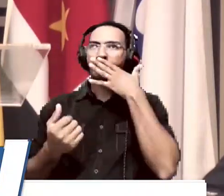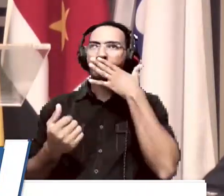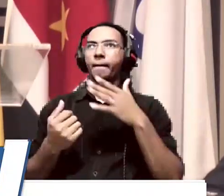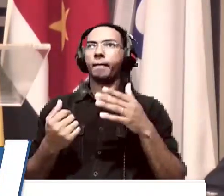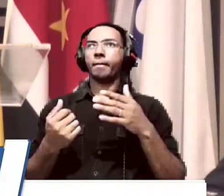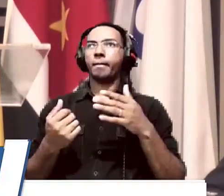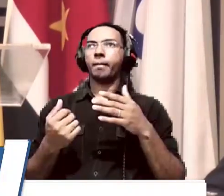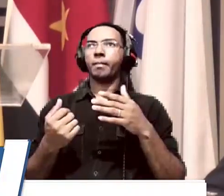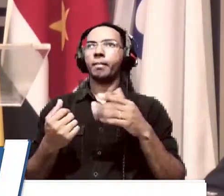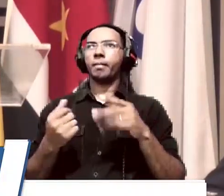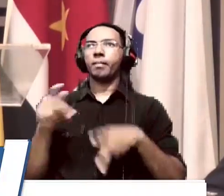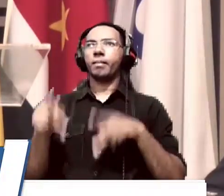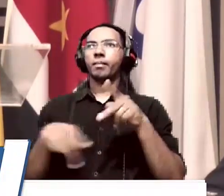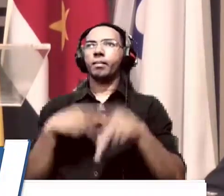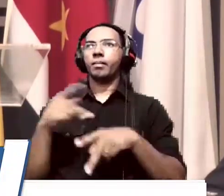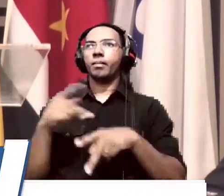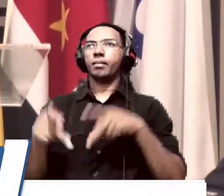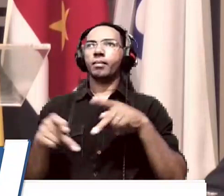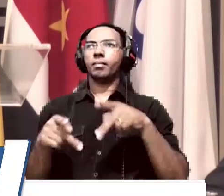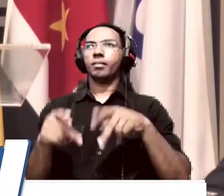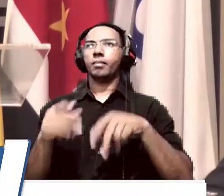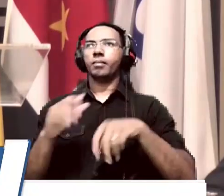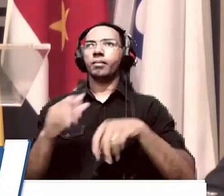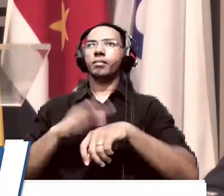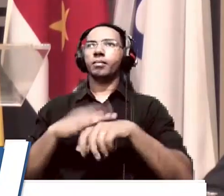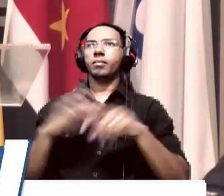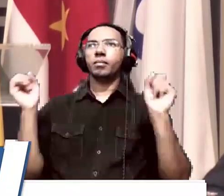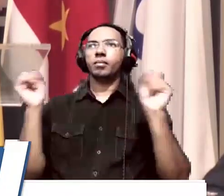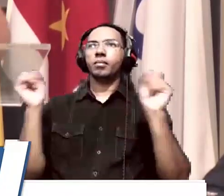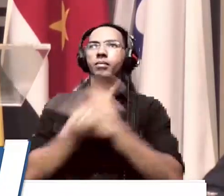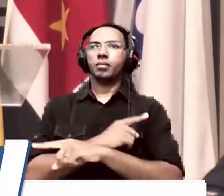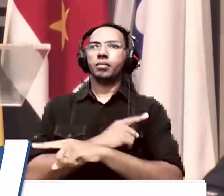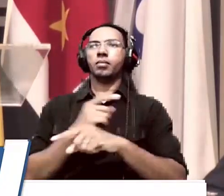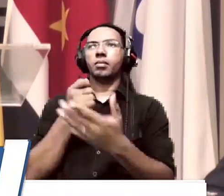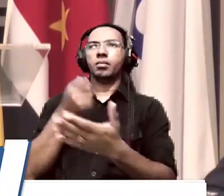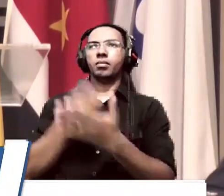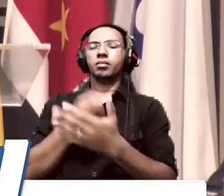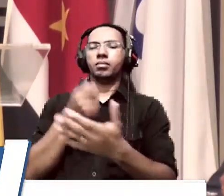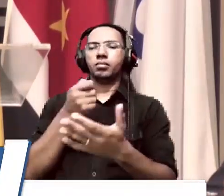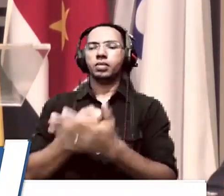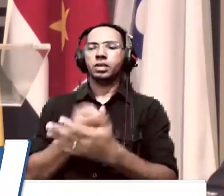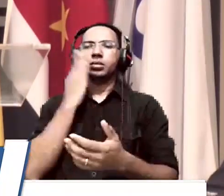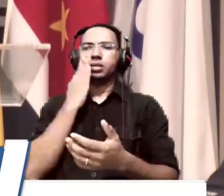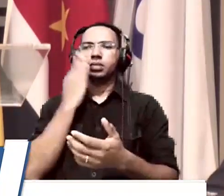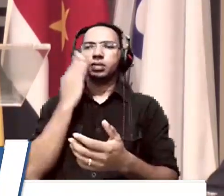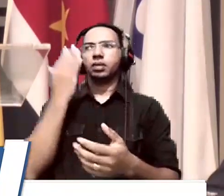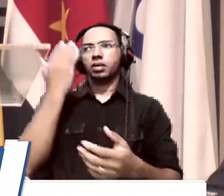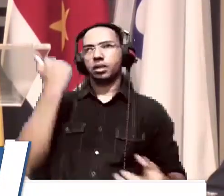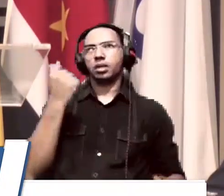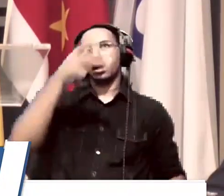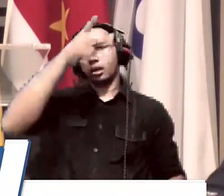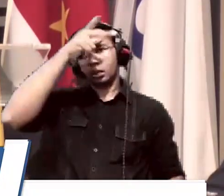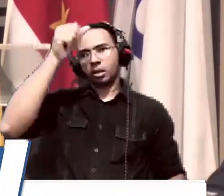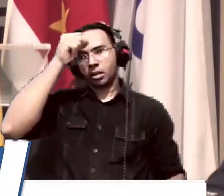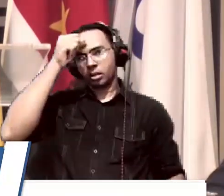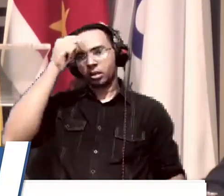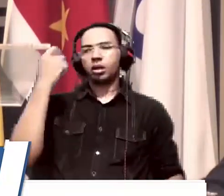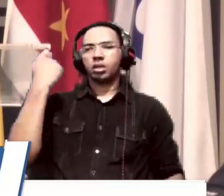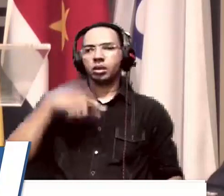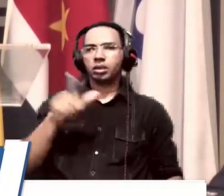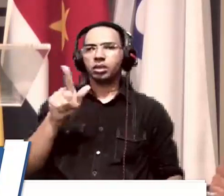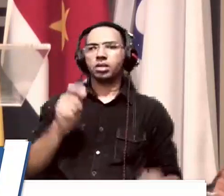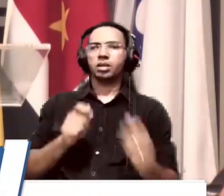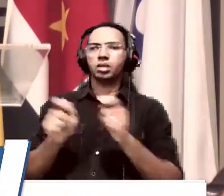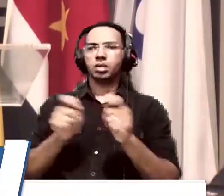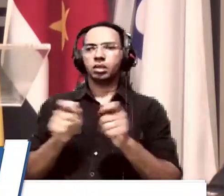população, que é muito mais difícil da gente de cobrar. As pessoas sabem quem é o Alexandre. Elas conseguem cobrar o município se ele estiver fazendo a gestão do